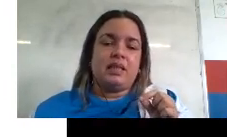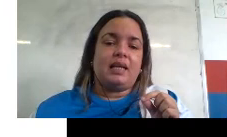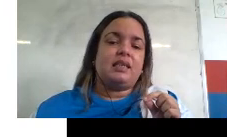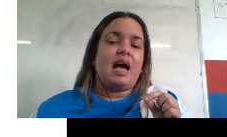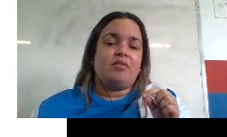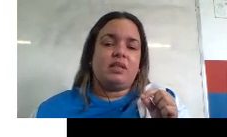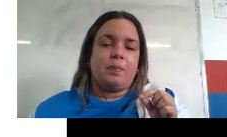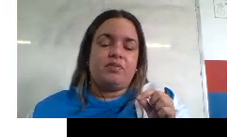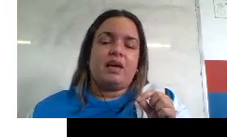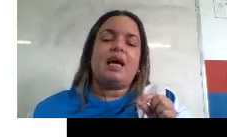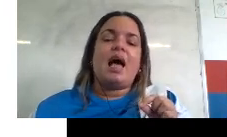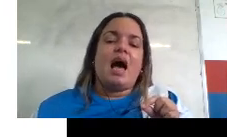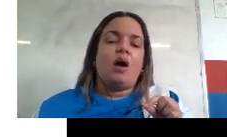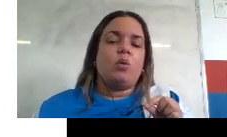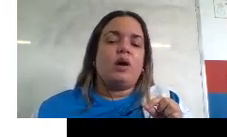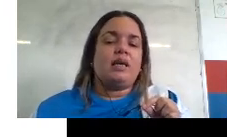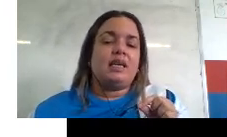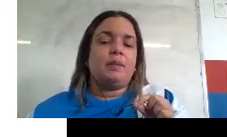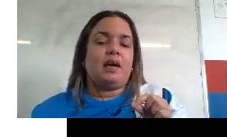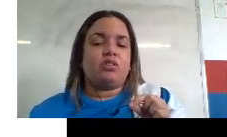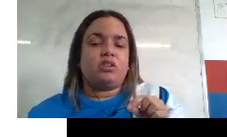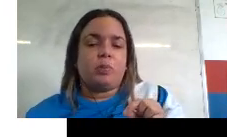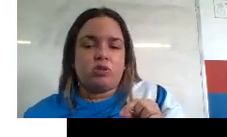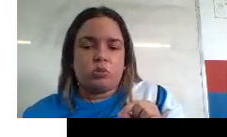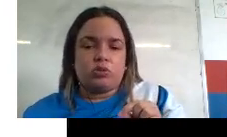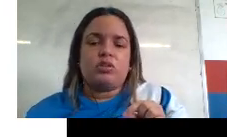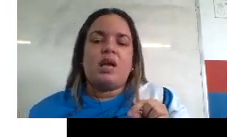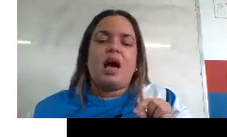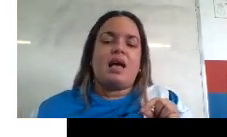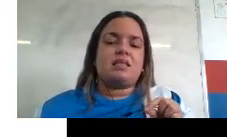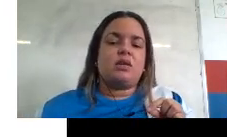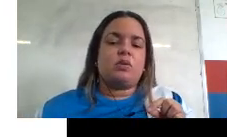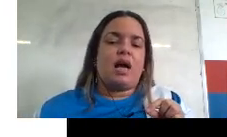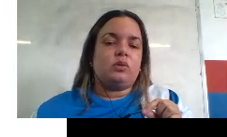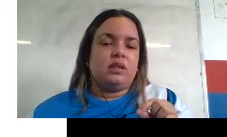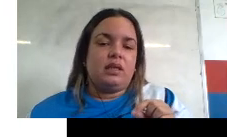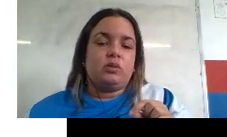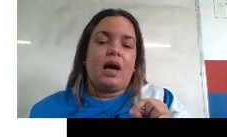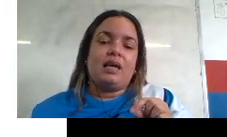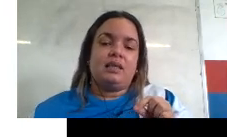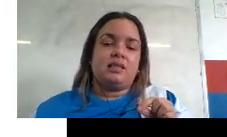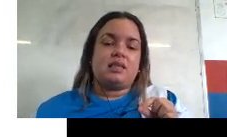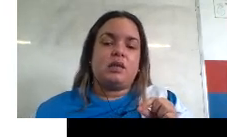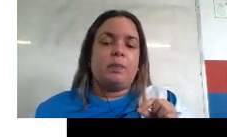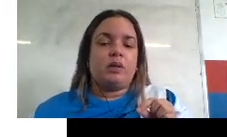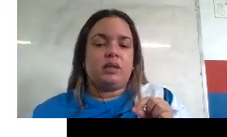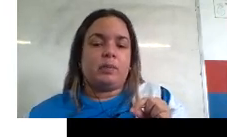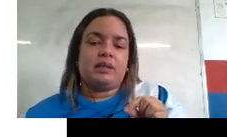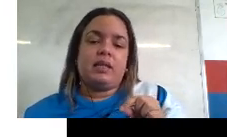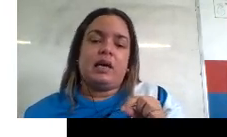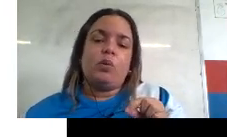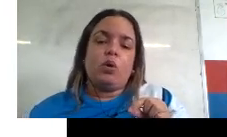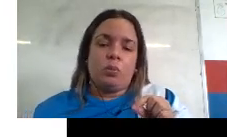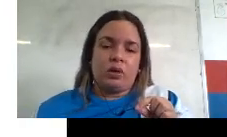a intimidade, a vida privada, a honra e a imagem das pessoas. Assegurar o direito à indenização pelo